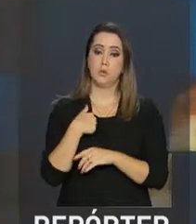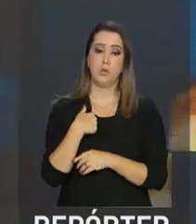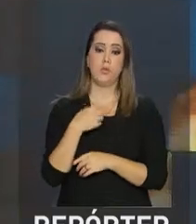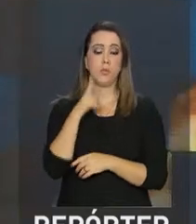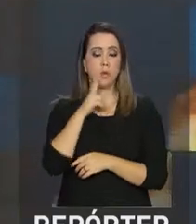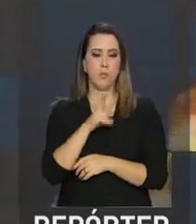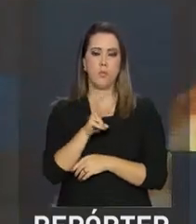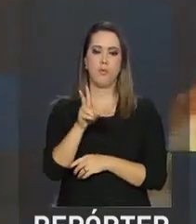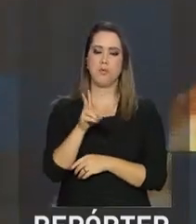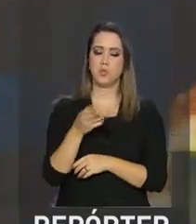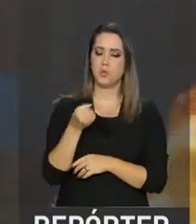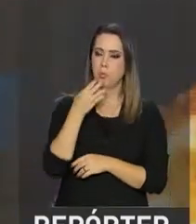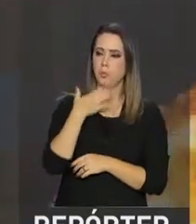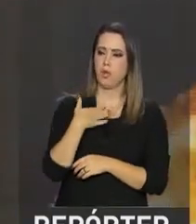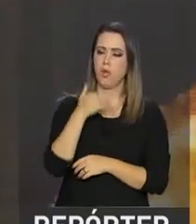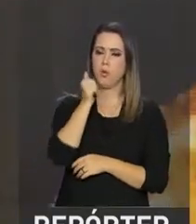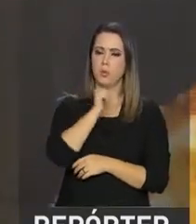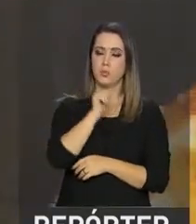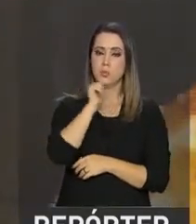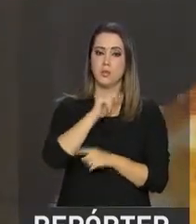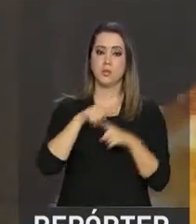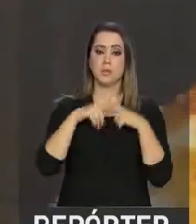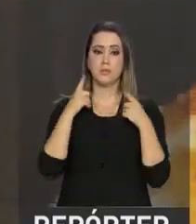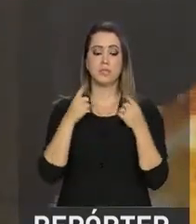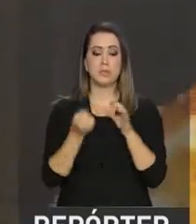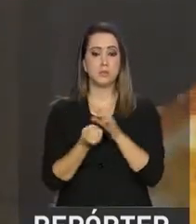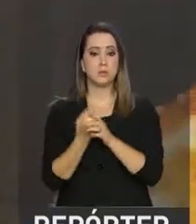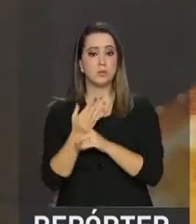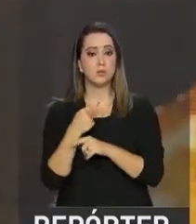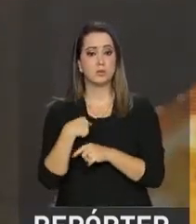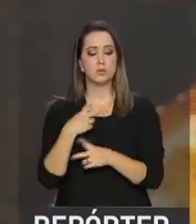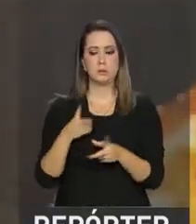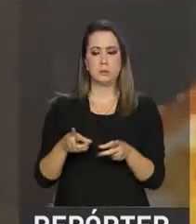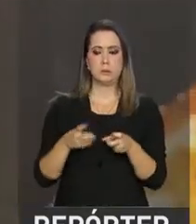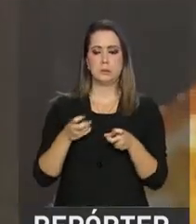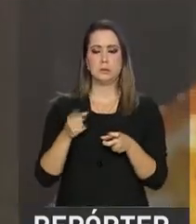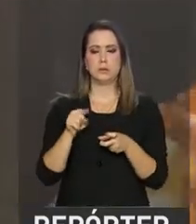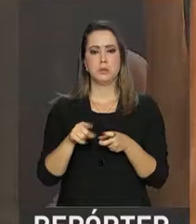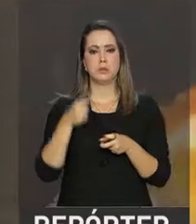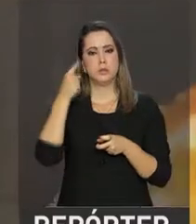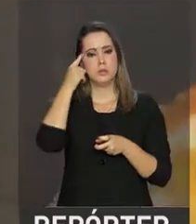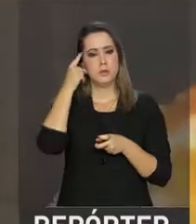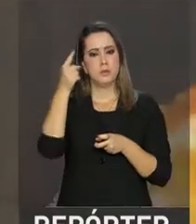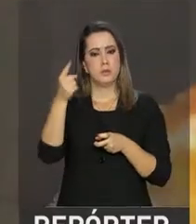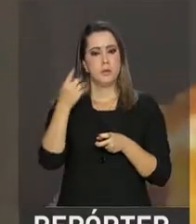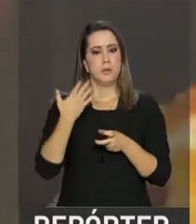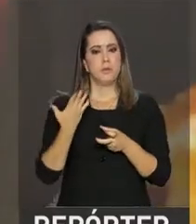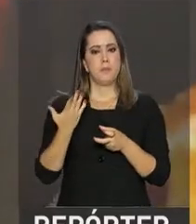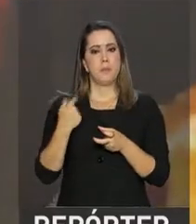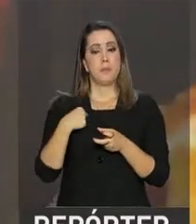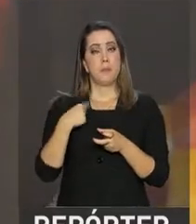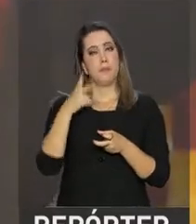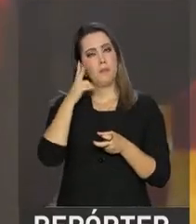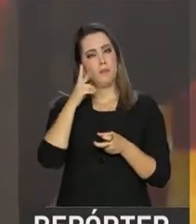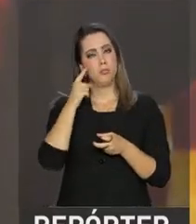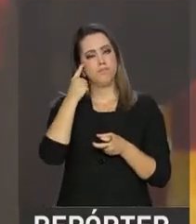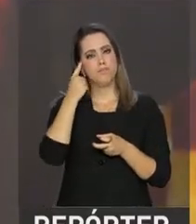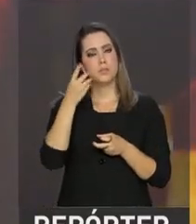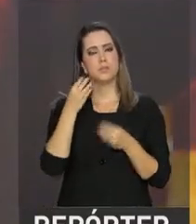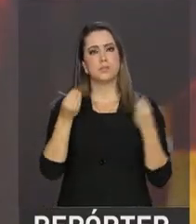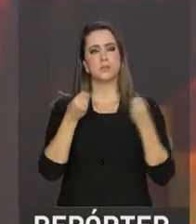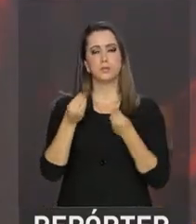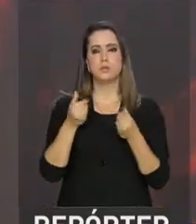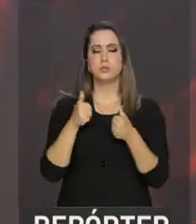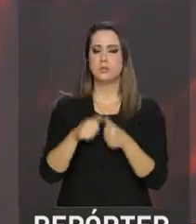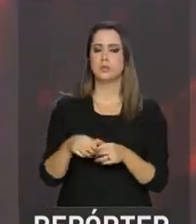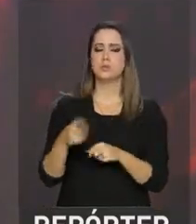realizadora mas enquanto produtora eu me vejo também é pensando me peguei pensando poxa tá